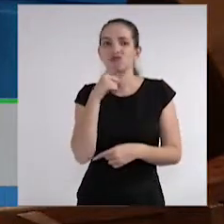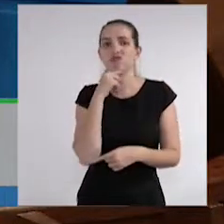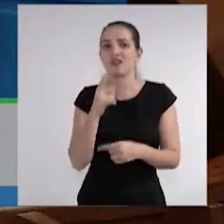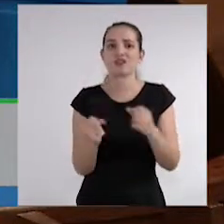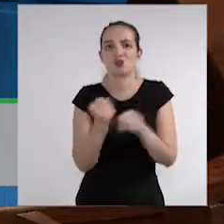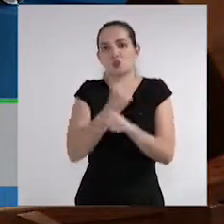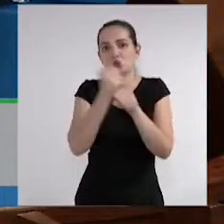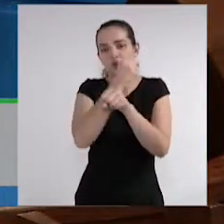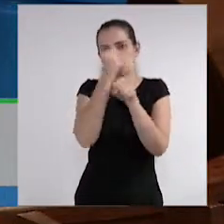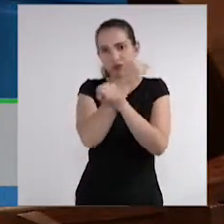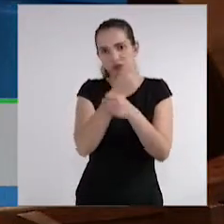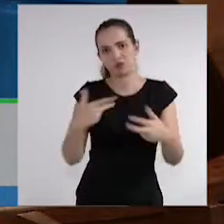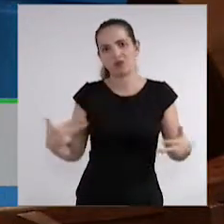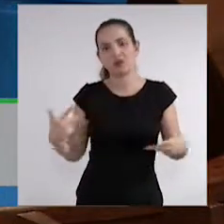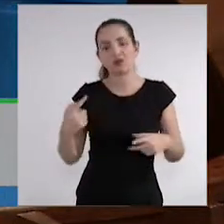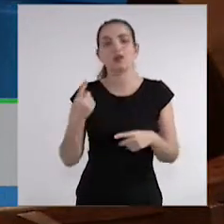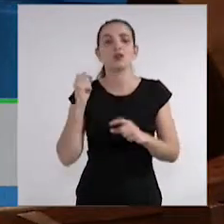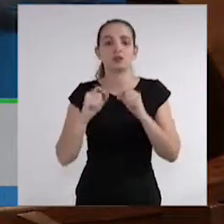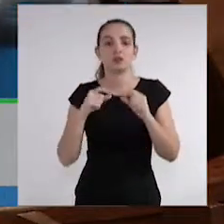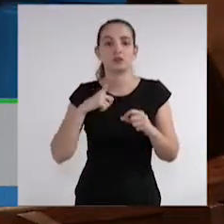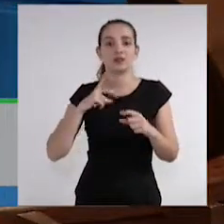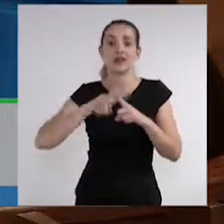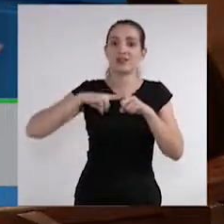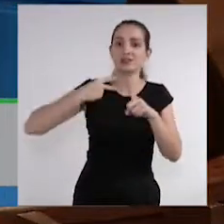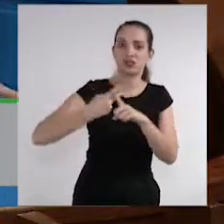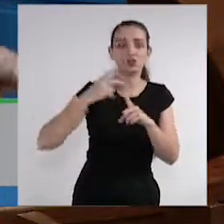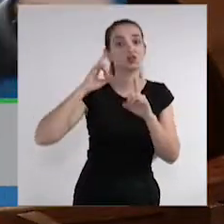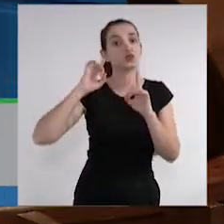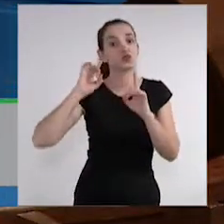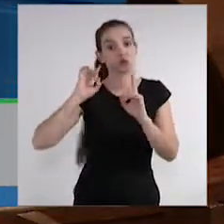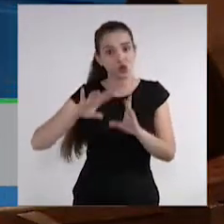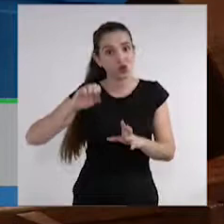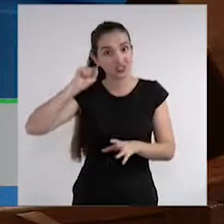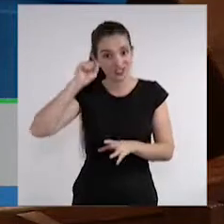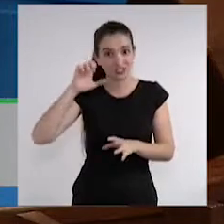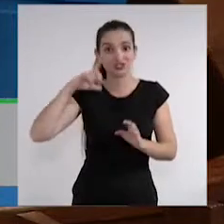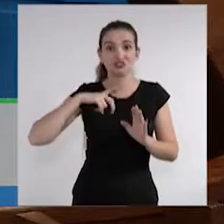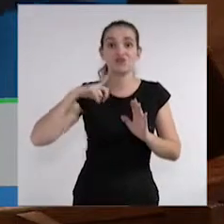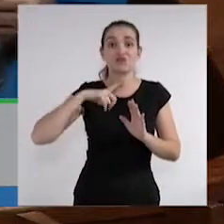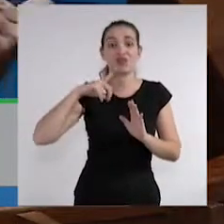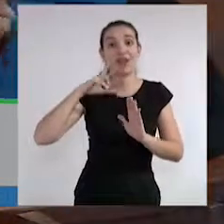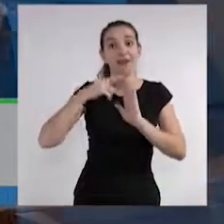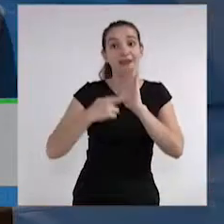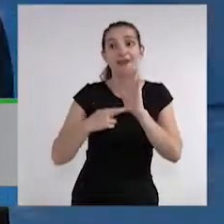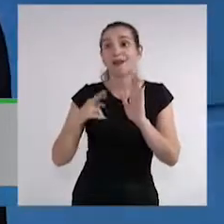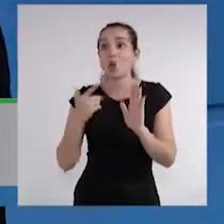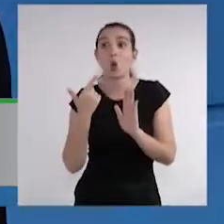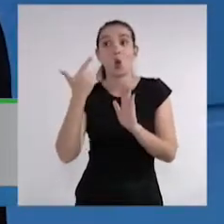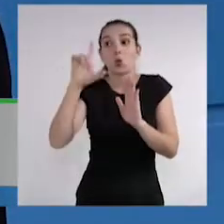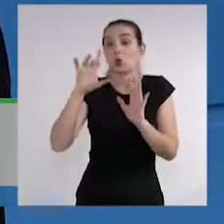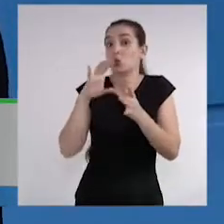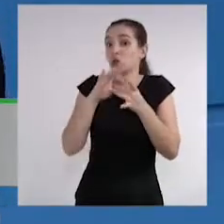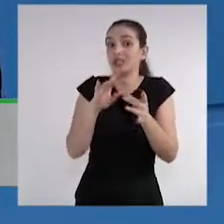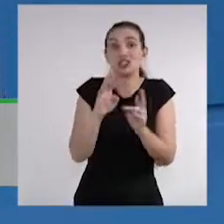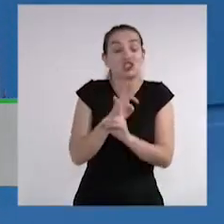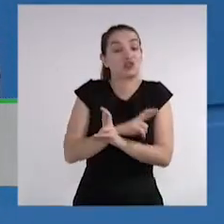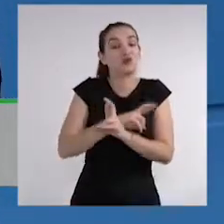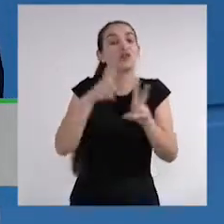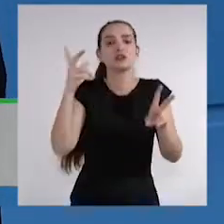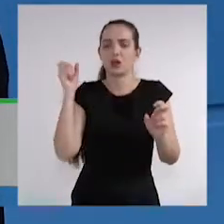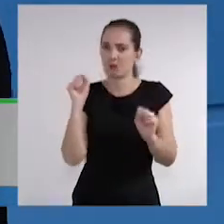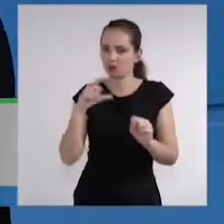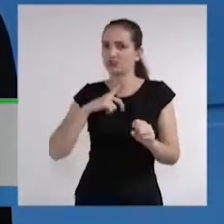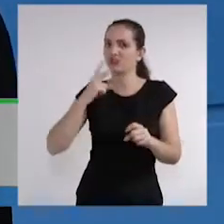aditar se ocorrer circunstância excepcional que modifica as regras da licitação. É impossível você pensar em implementação